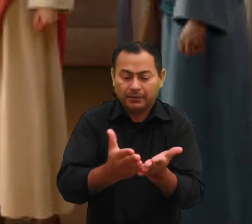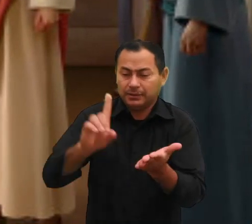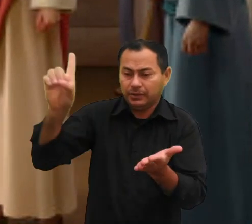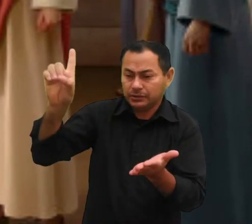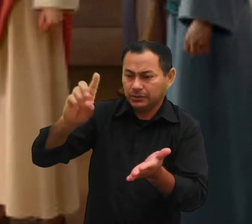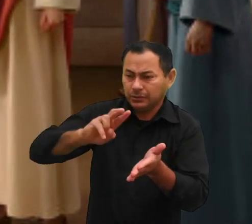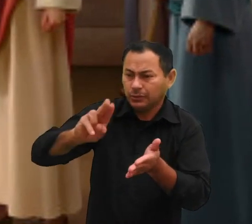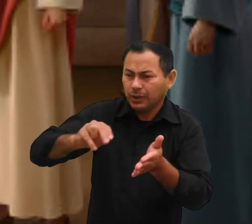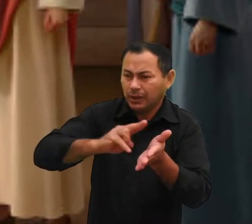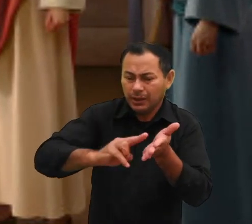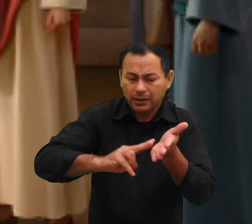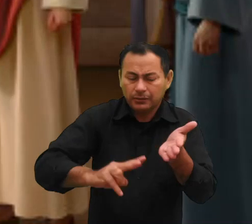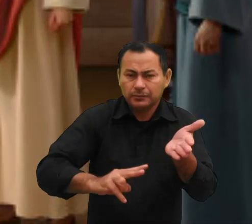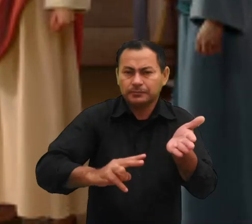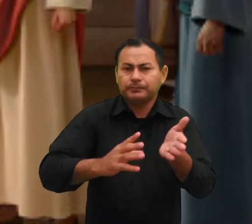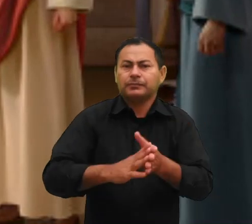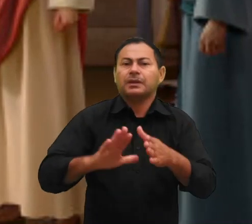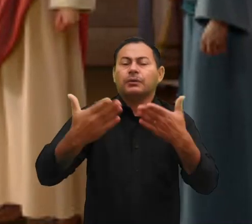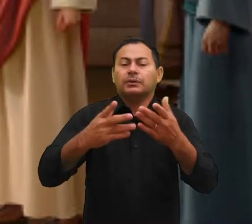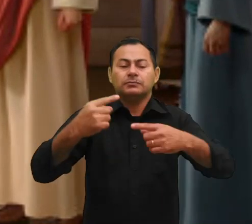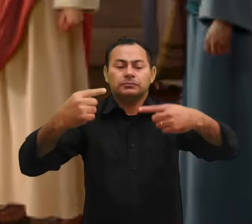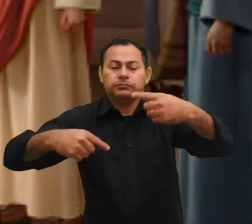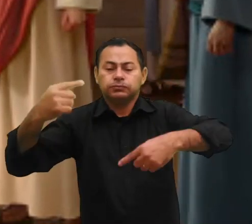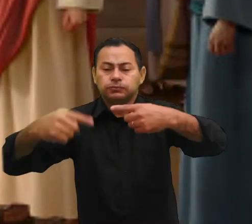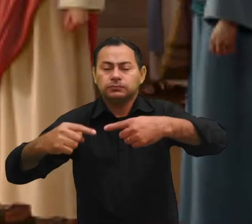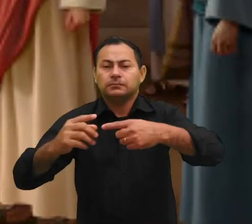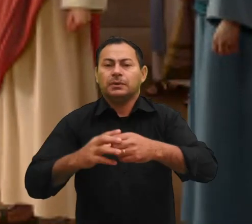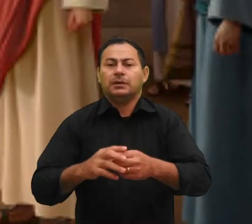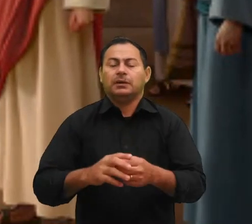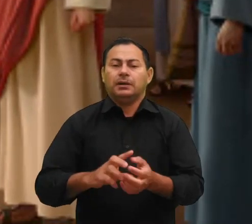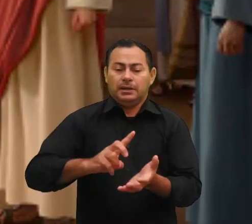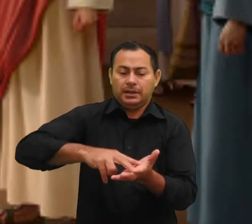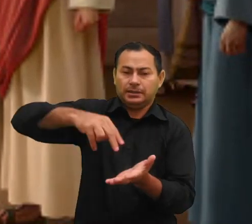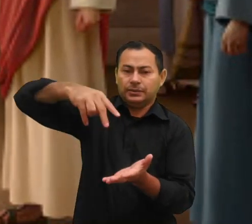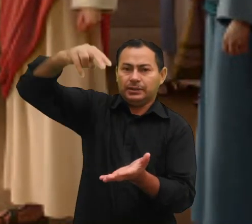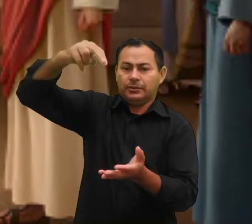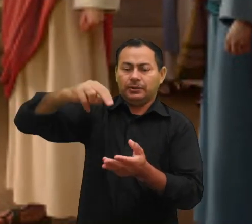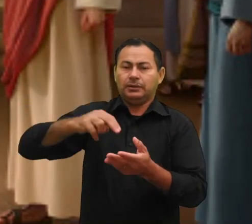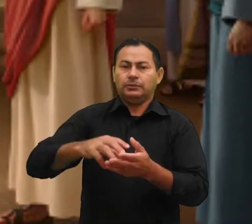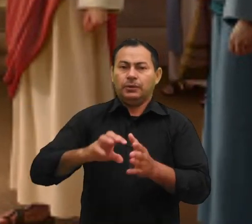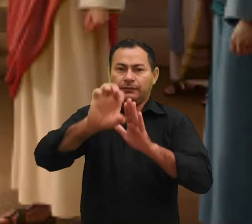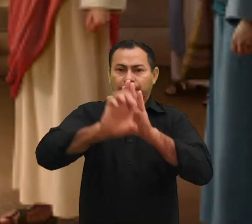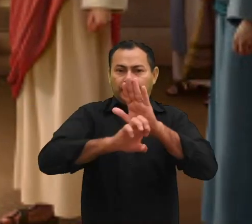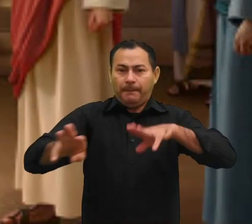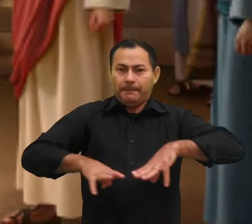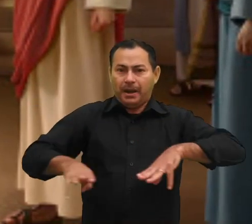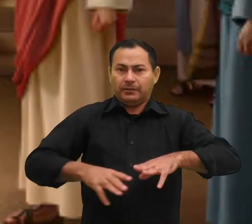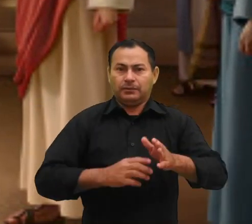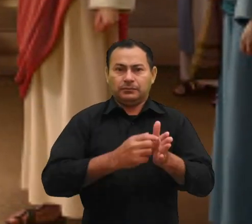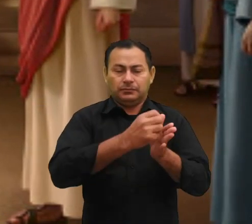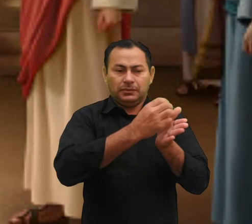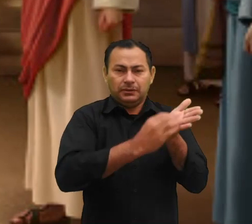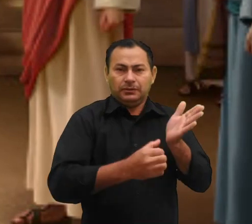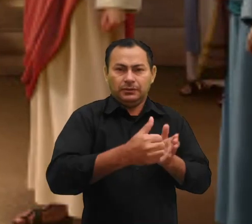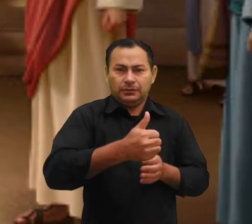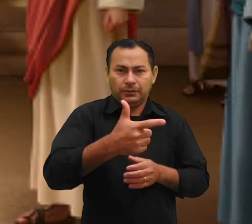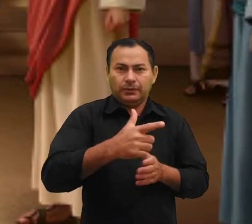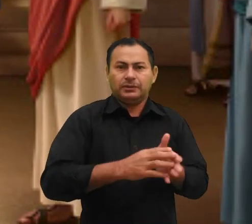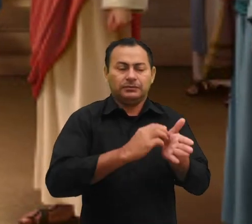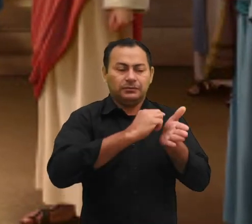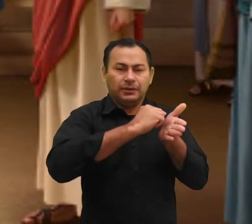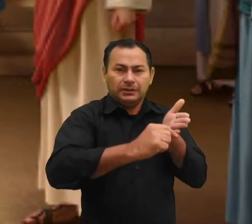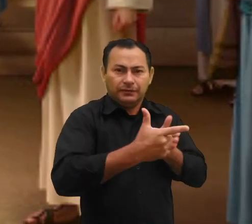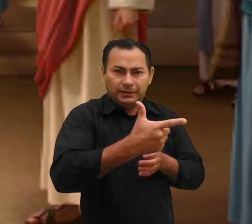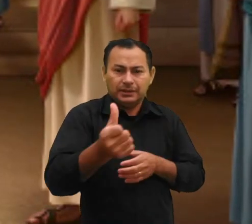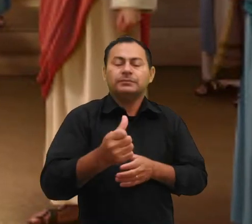nas Escrituras? Depois, quando eles discutiram sobre ressurreição em Marcos capítulo 12, versículo 26,